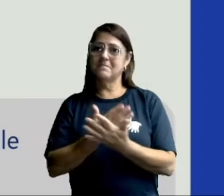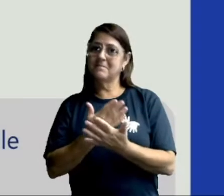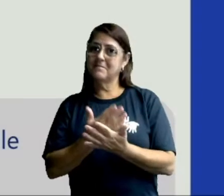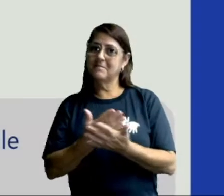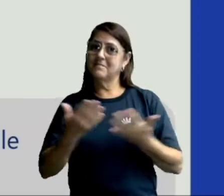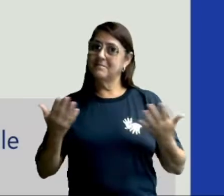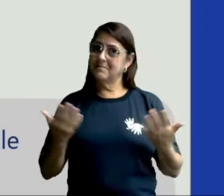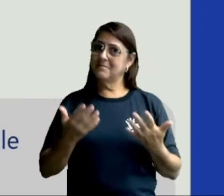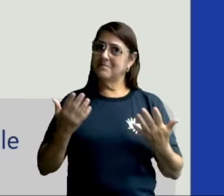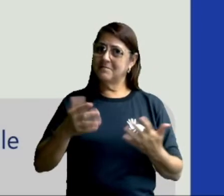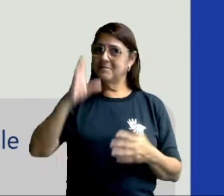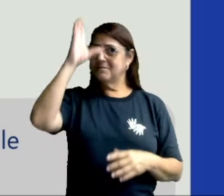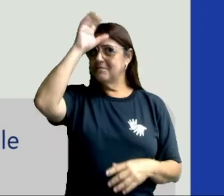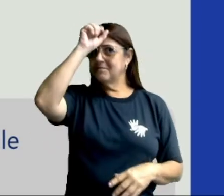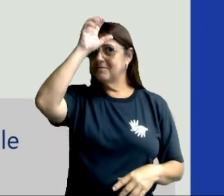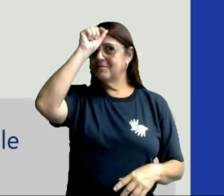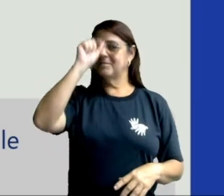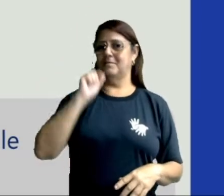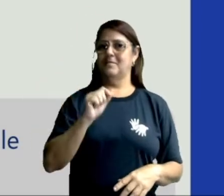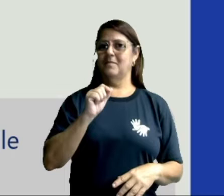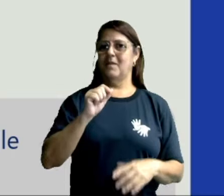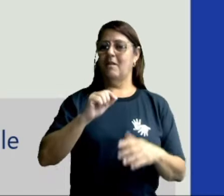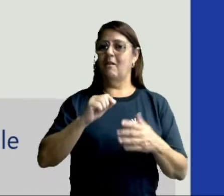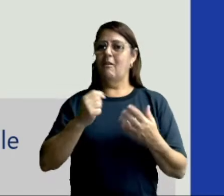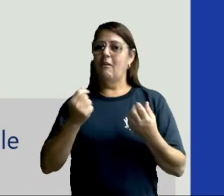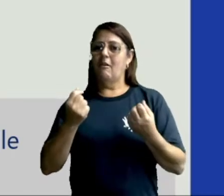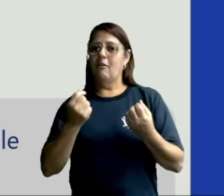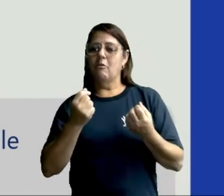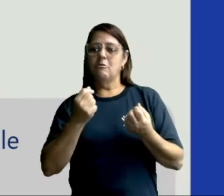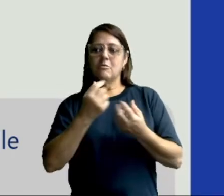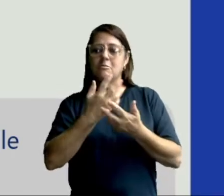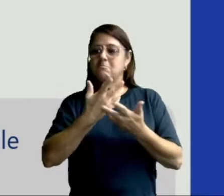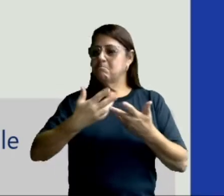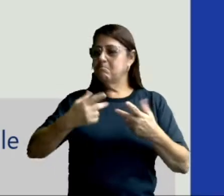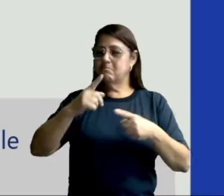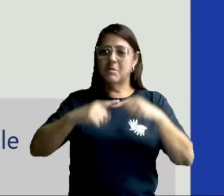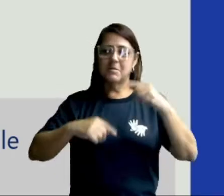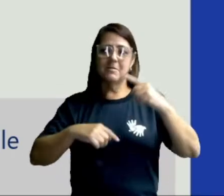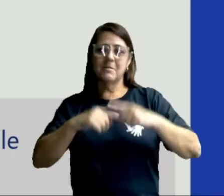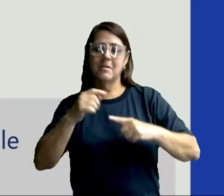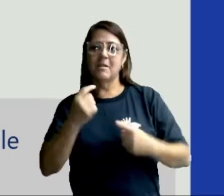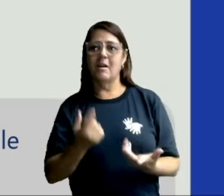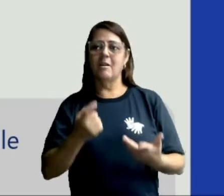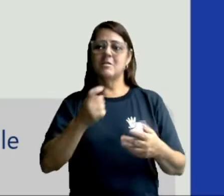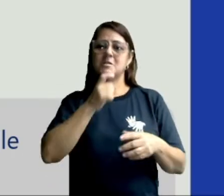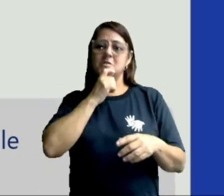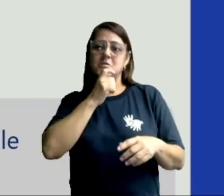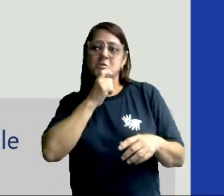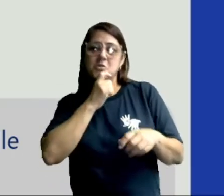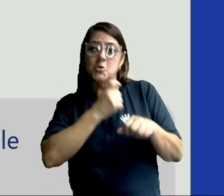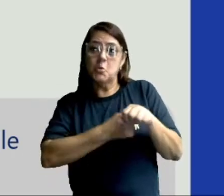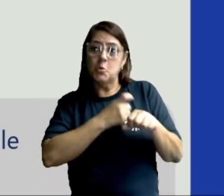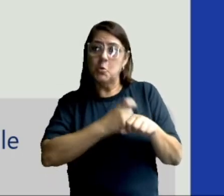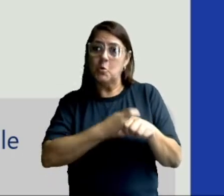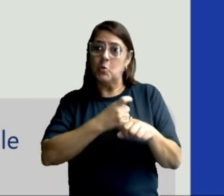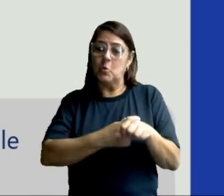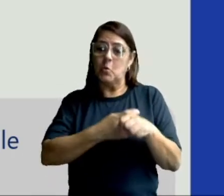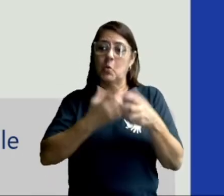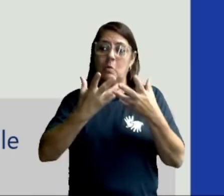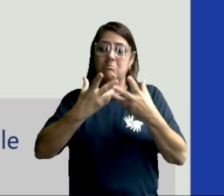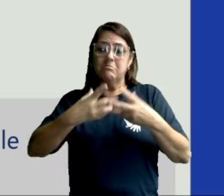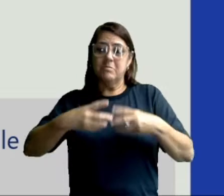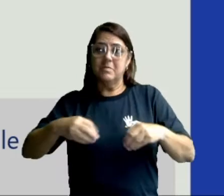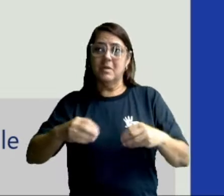aula, nós iremos aprender a respeito dos materiais, os estados físicos, matérias naturais e